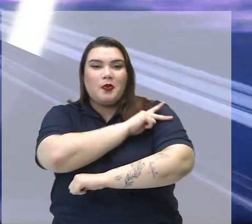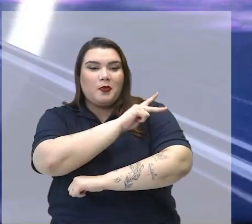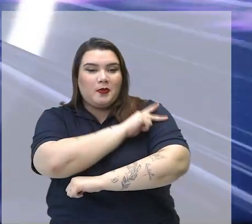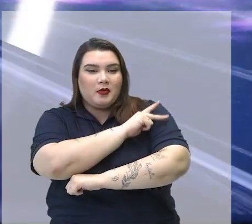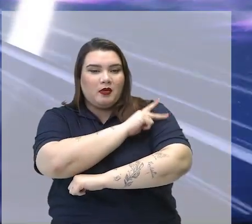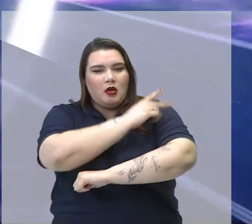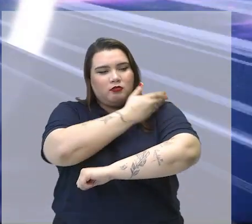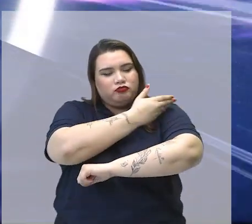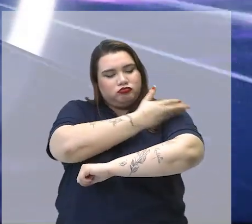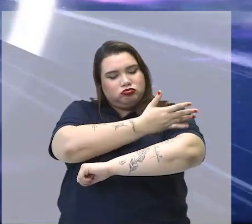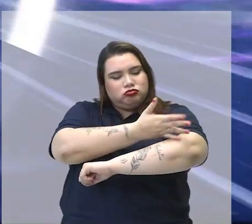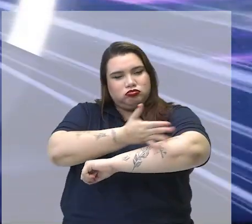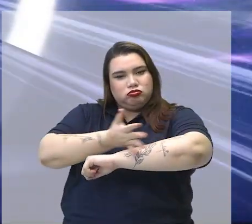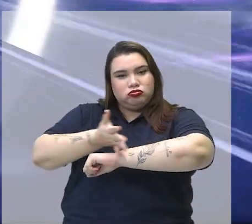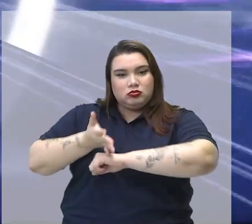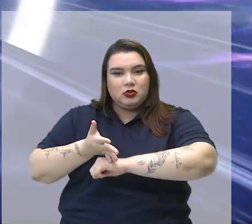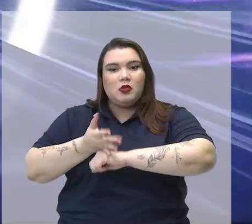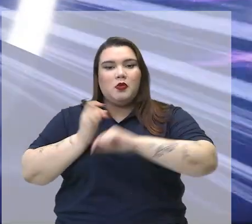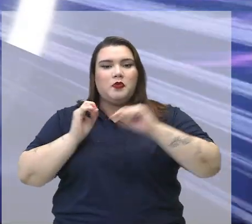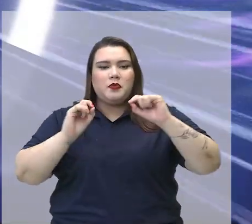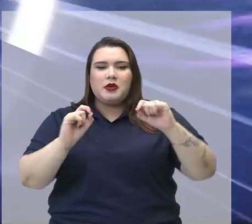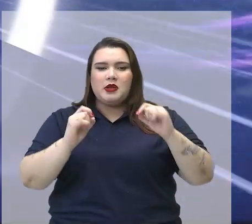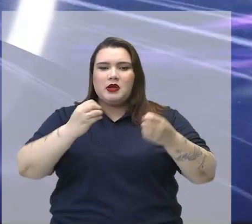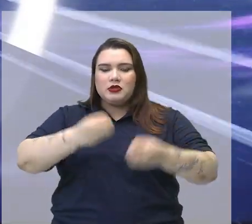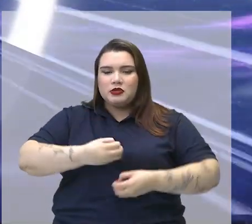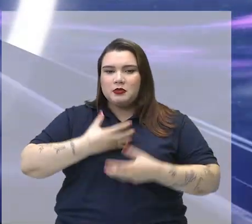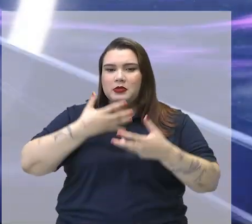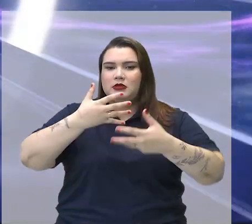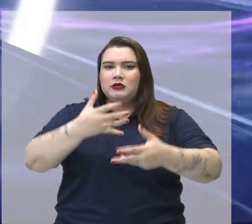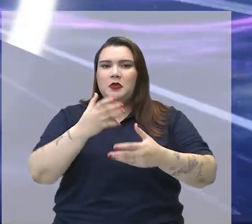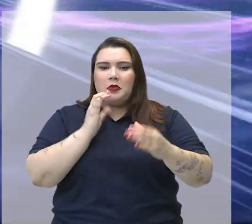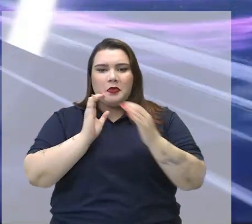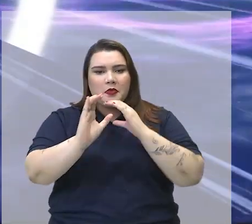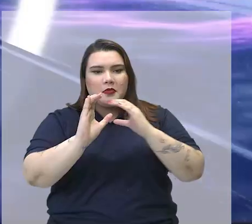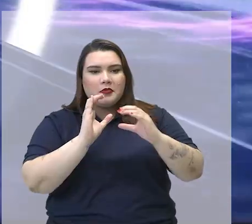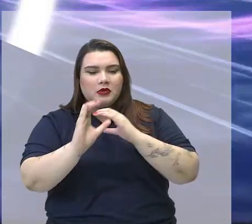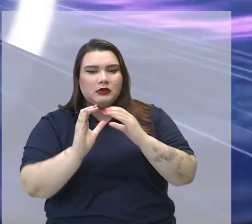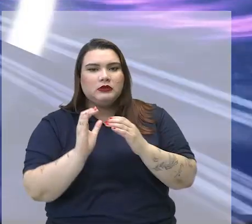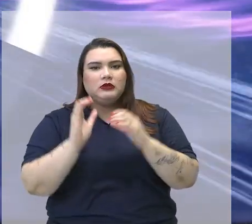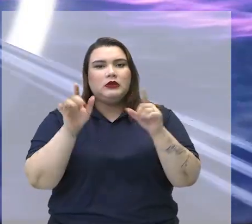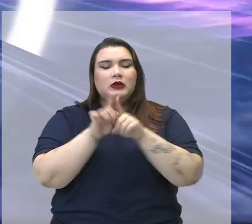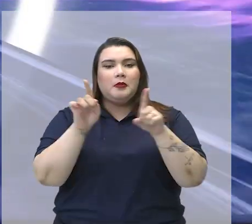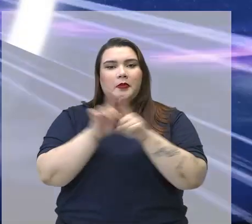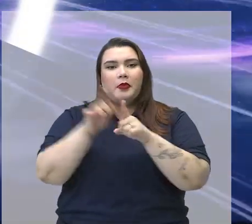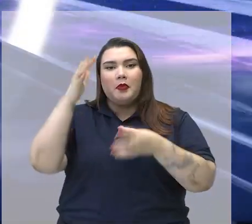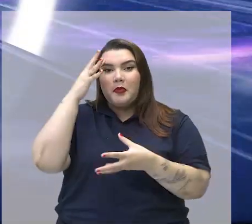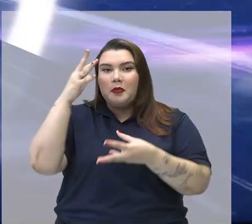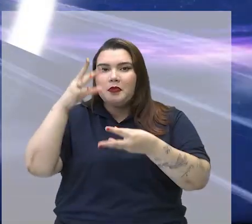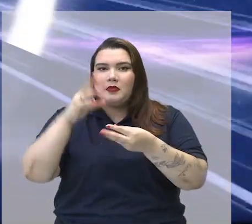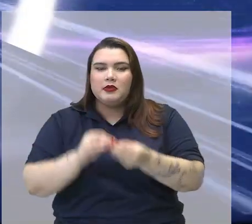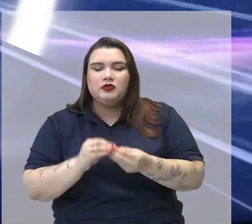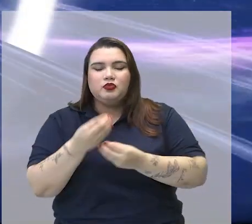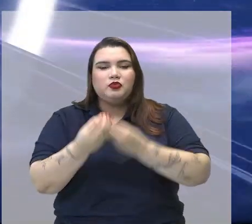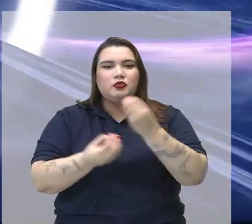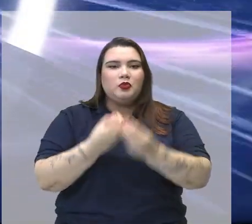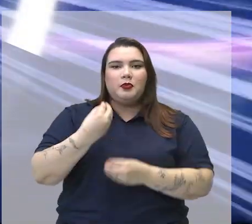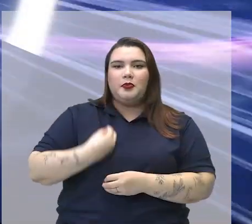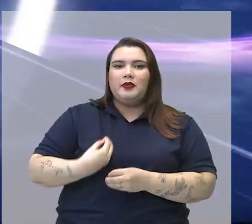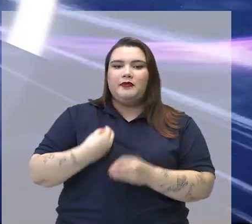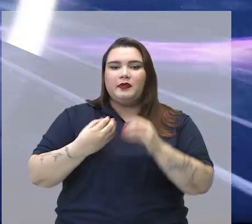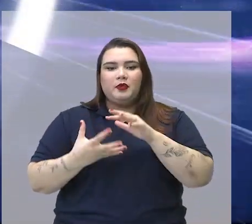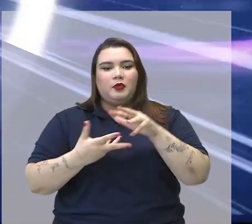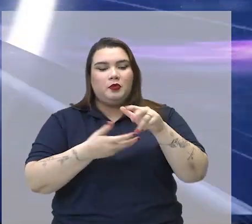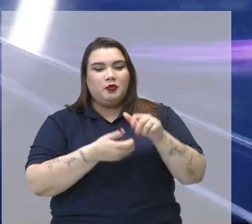uma poderosa forma de expressão, comunicação e interpretação do mundo. Cada